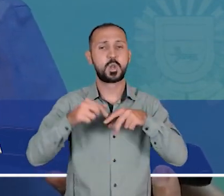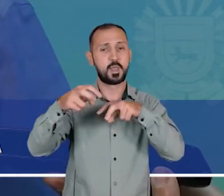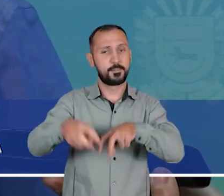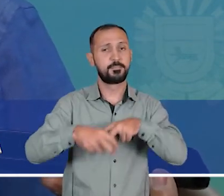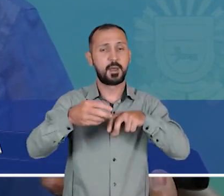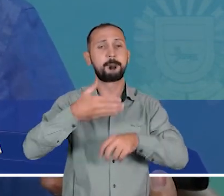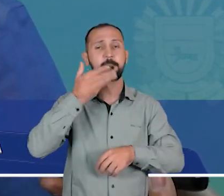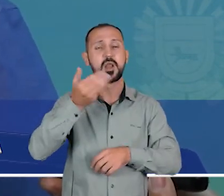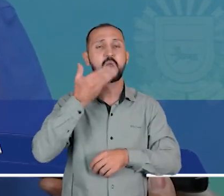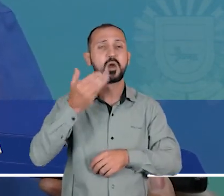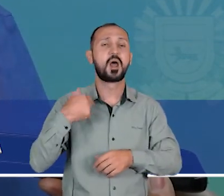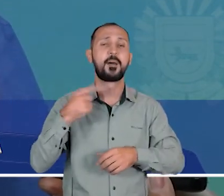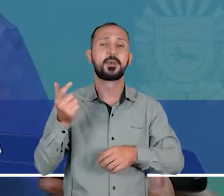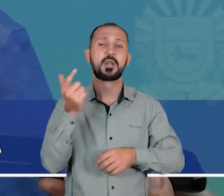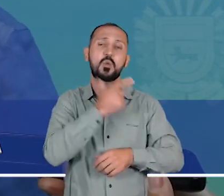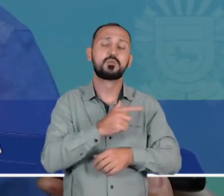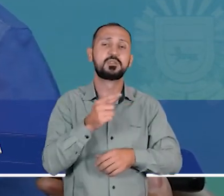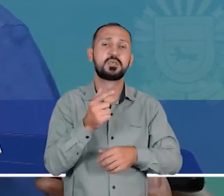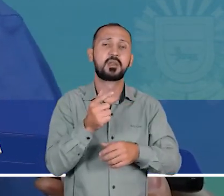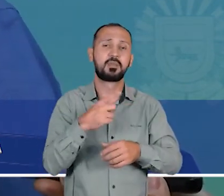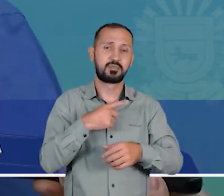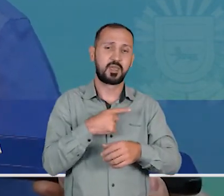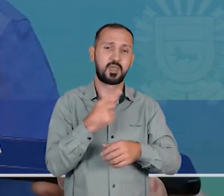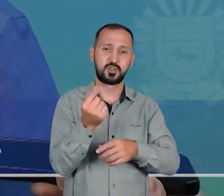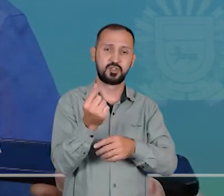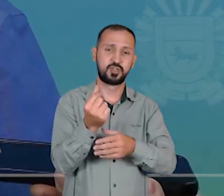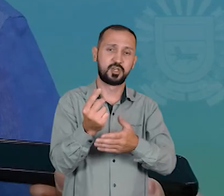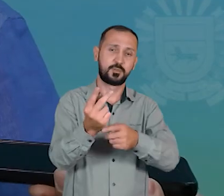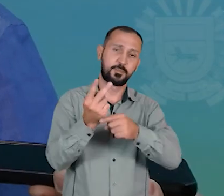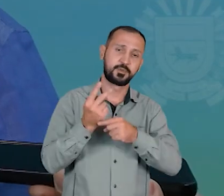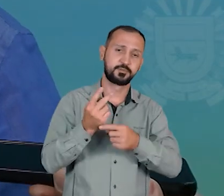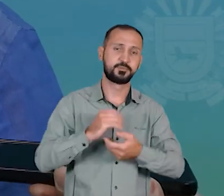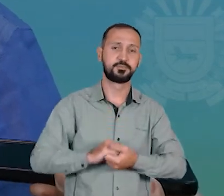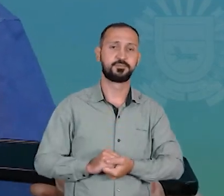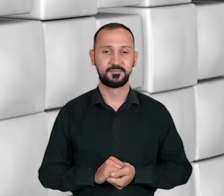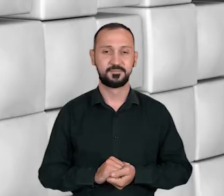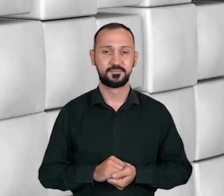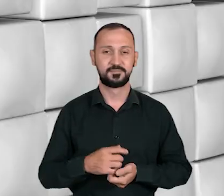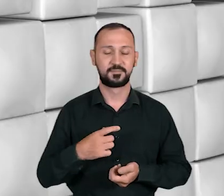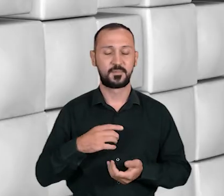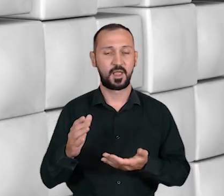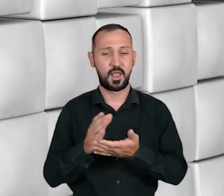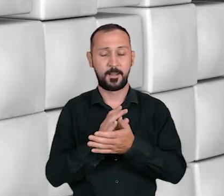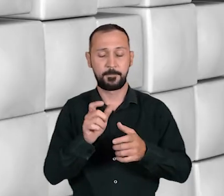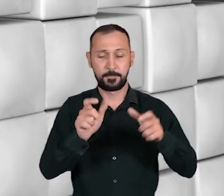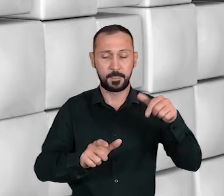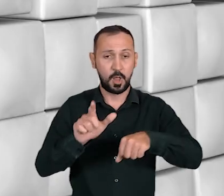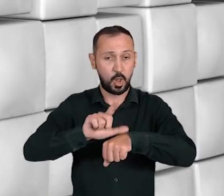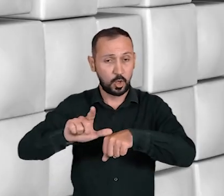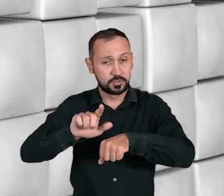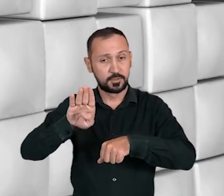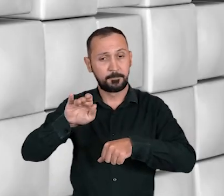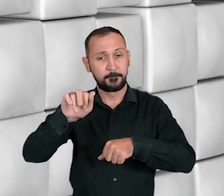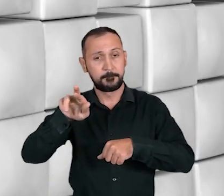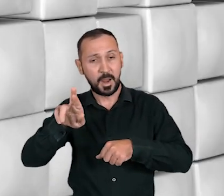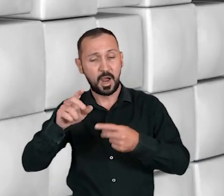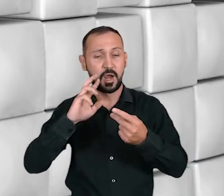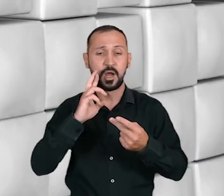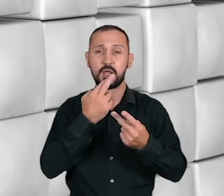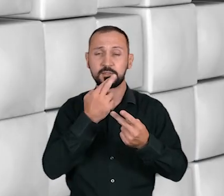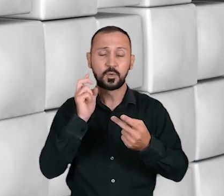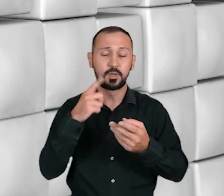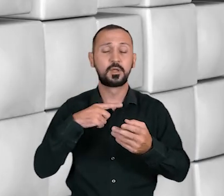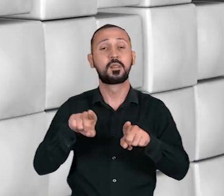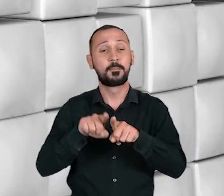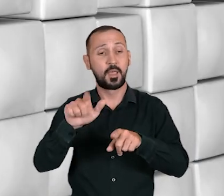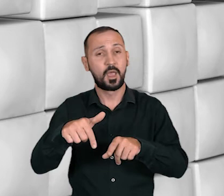agrícolas para melhorar a acessibilidade do produtor ao crédito e aumentar a produtividade. Bares e restaurantes passam a ser